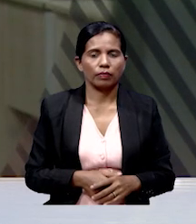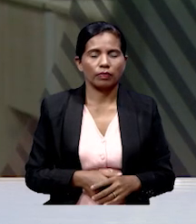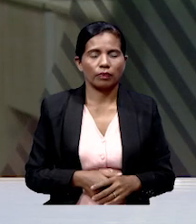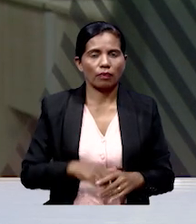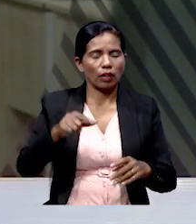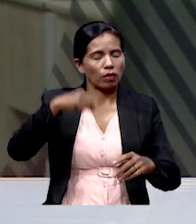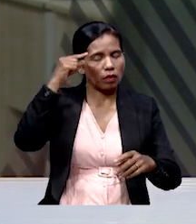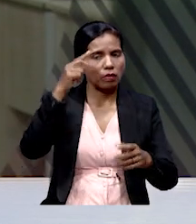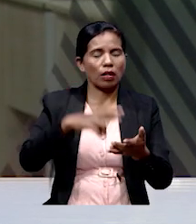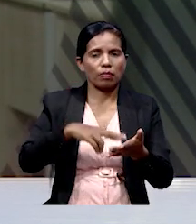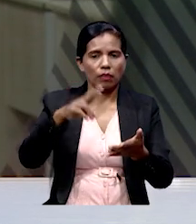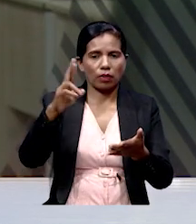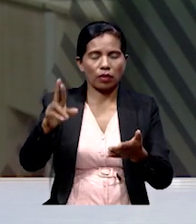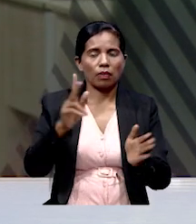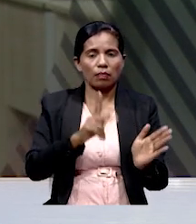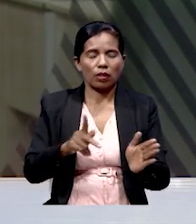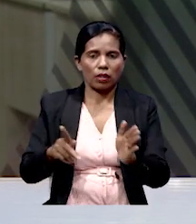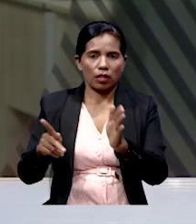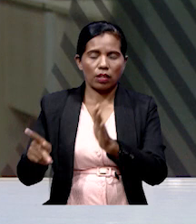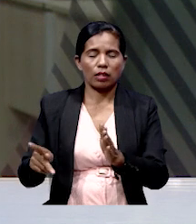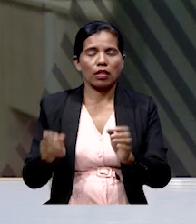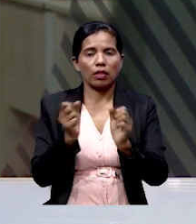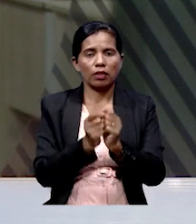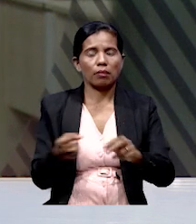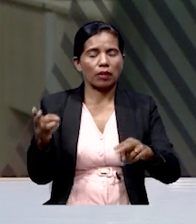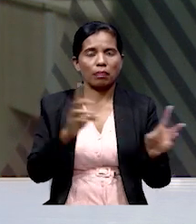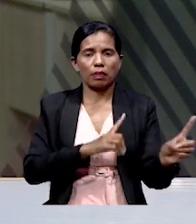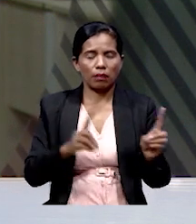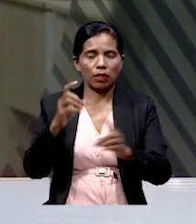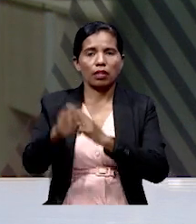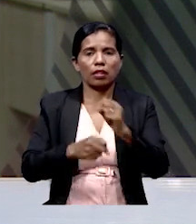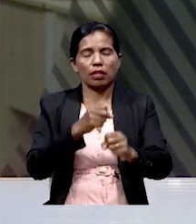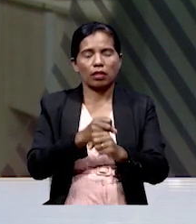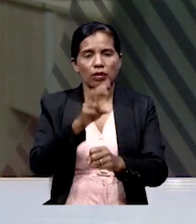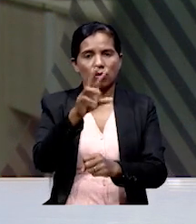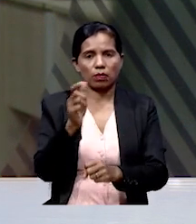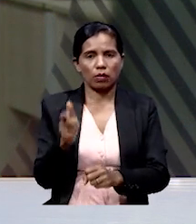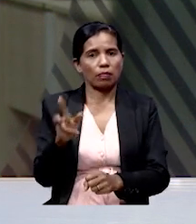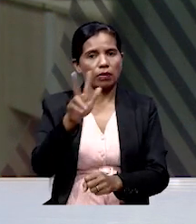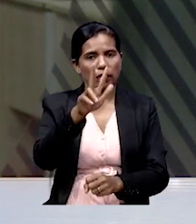Governo aprova a opção Plano Estratégia nebe ato implementa e atina em rua Ronulo Recentolo.